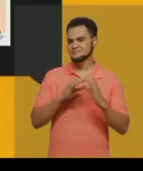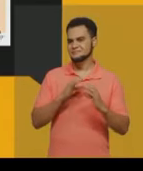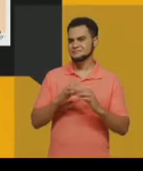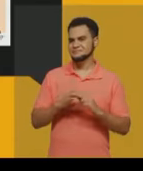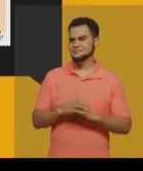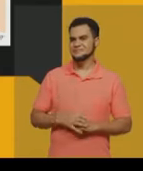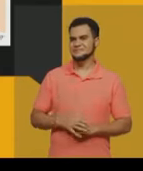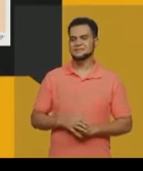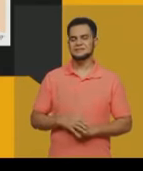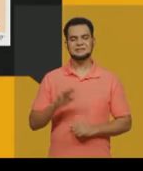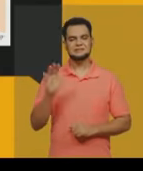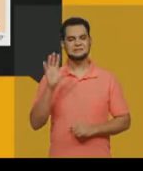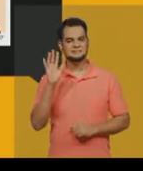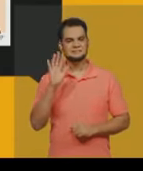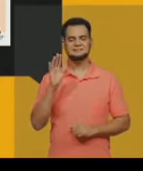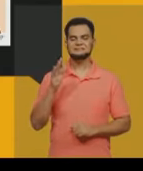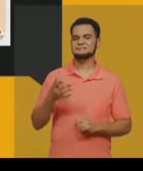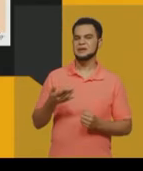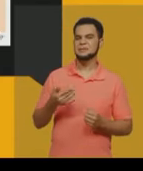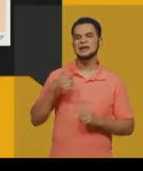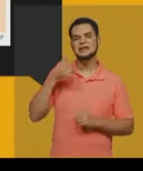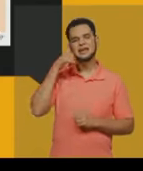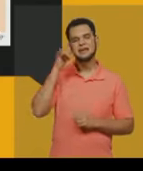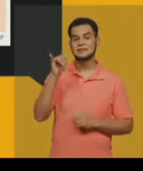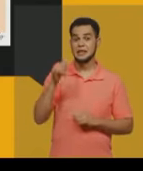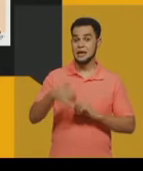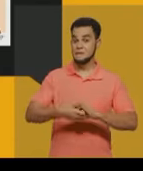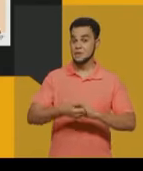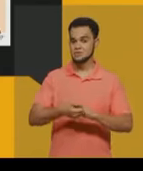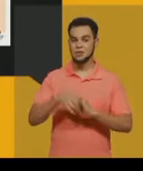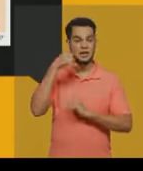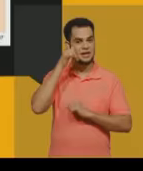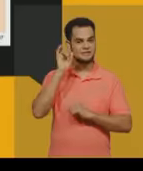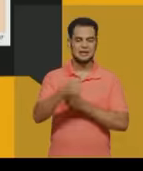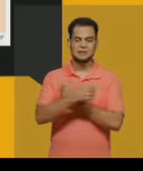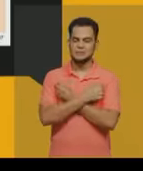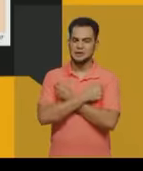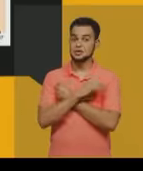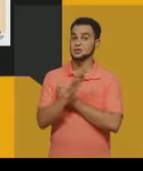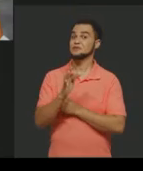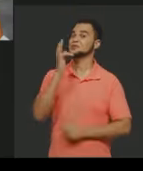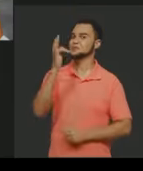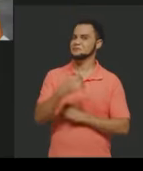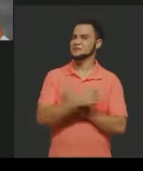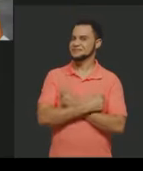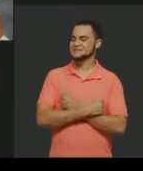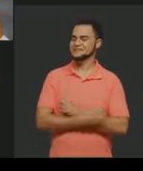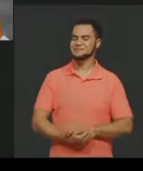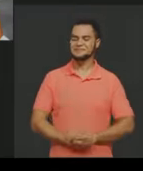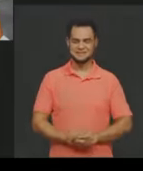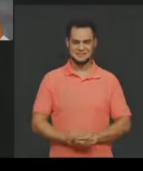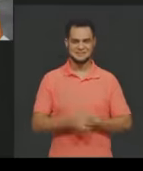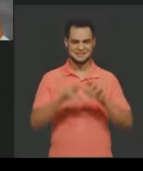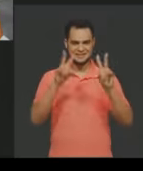handshake, que é o aperto de mão, e evitar o hug, que é o abraço. A gente vai ter muito tempo a abraçar depois. Então vamos lá no tema da